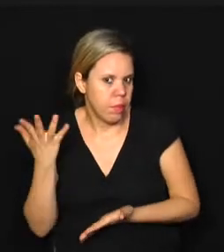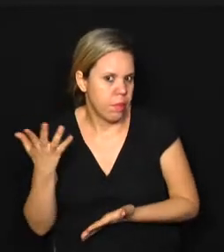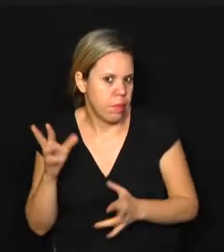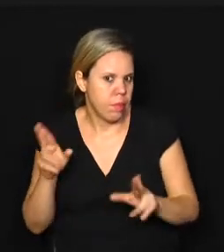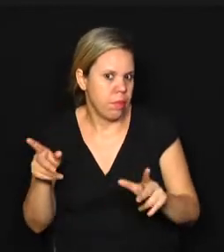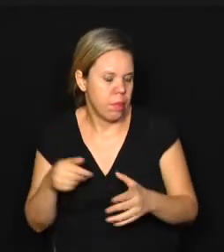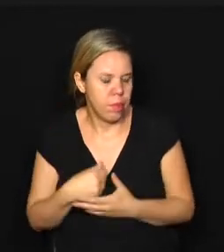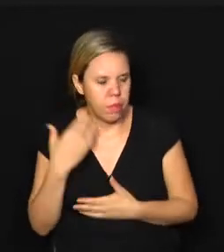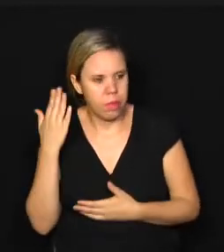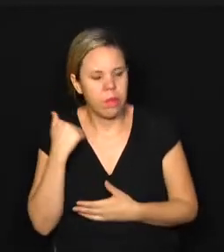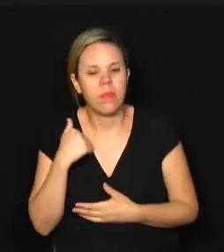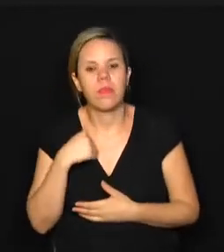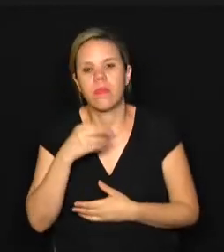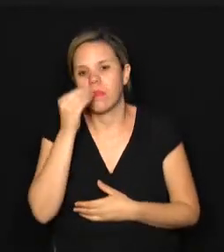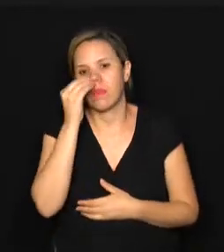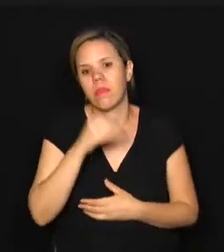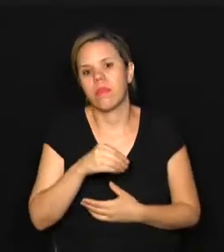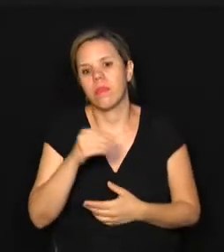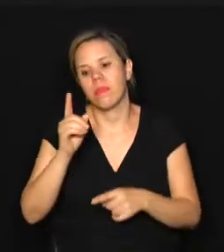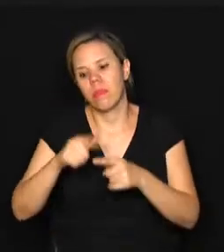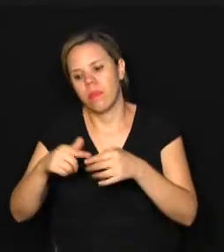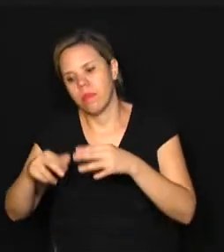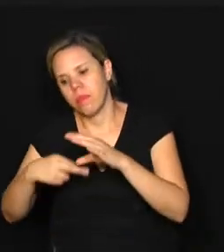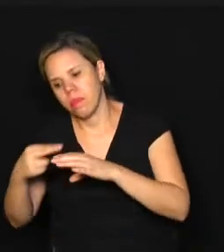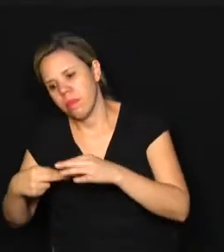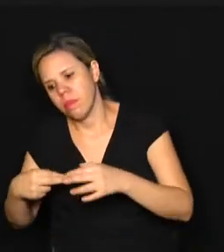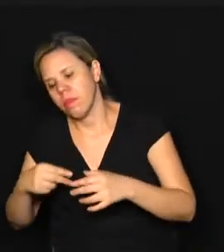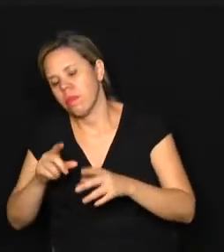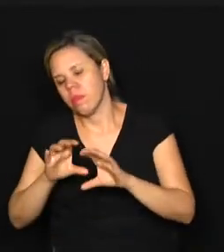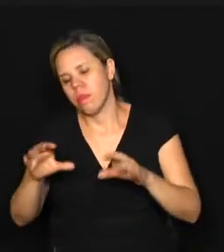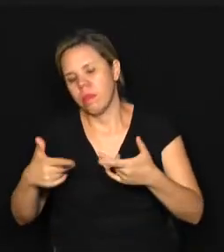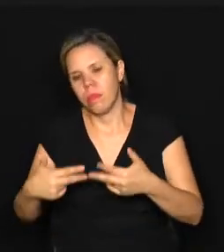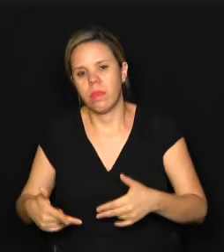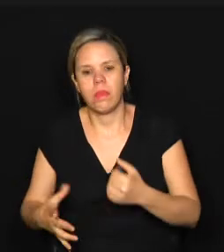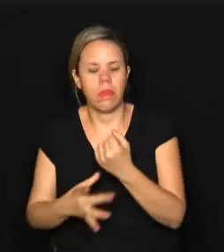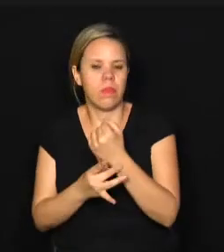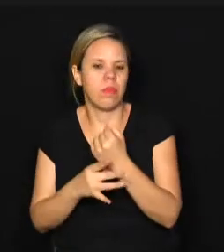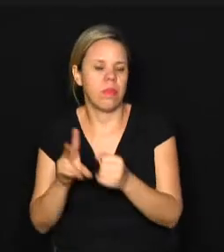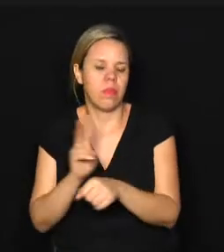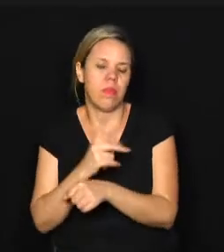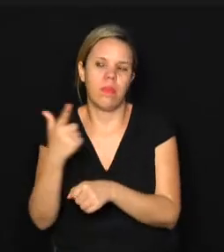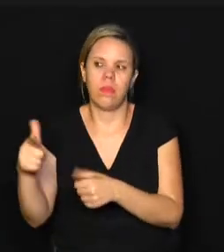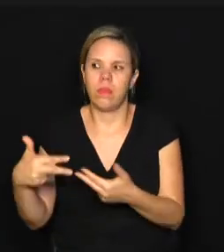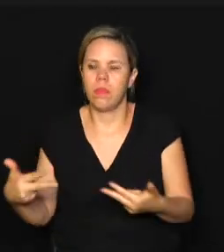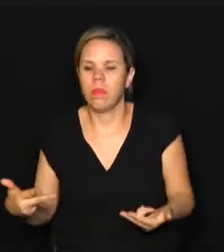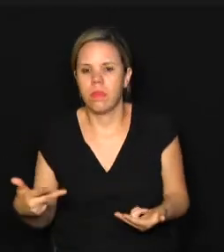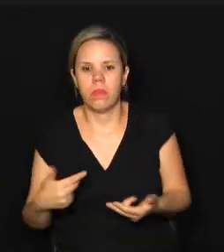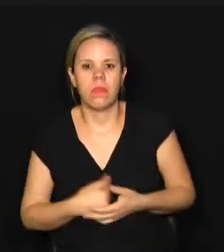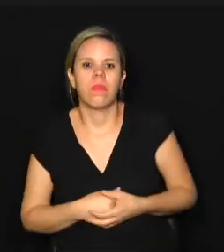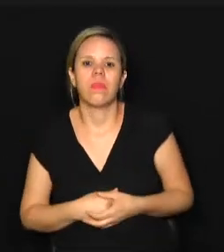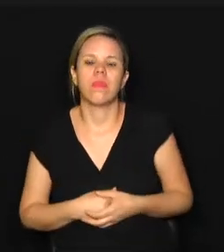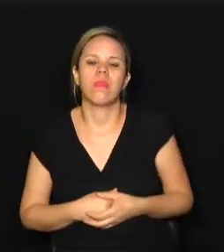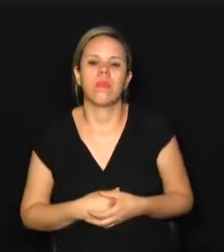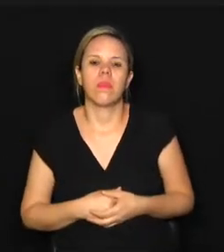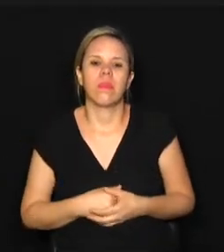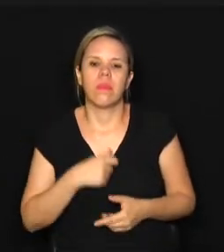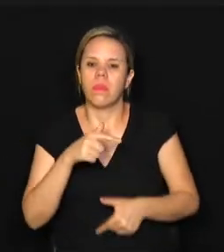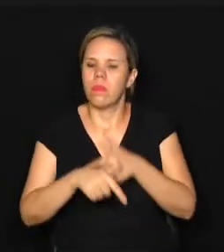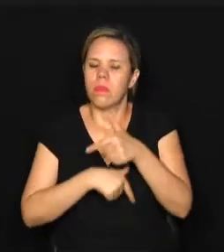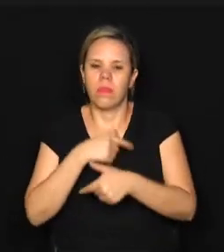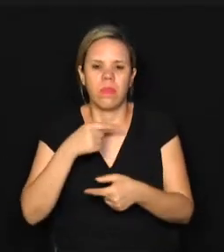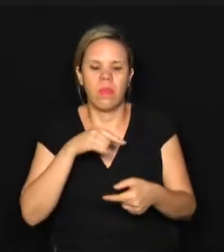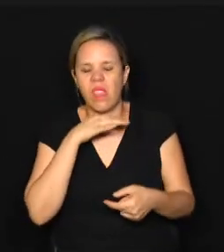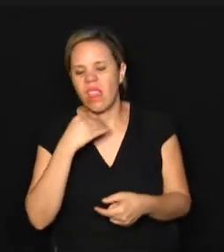a gente sabe que rejeitos é uma coisa, a água é outra, a questão de segurança é outra, mas com uma operação mal